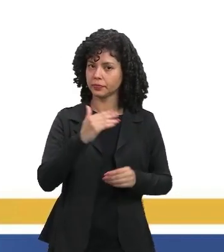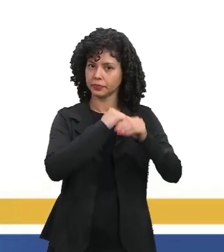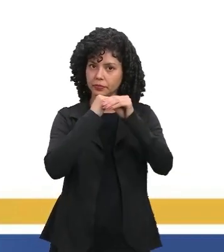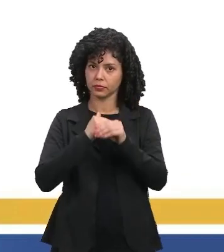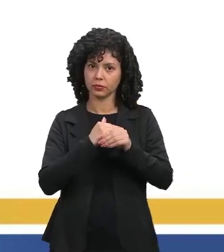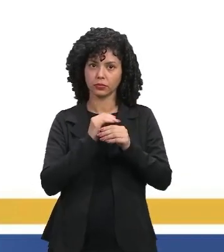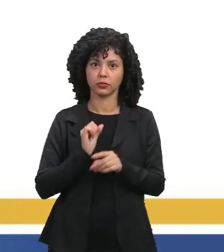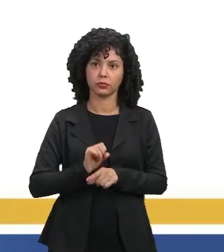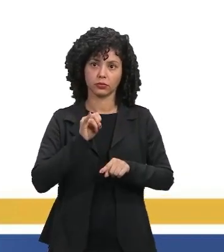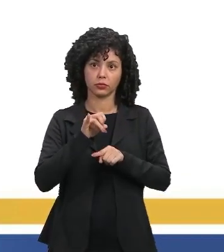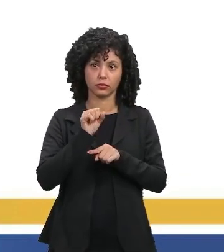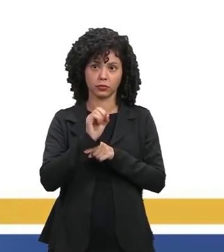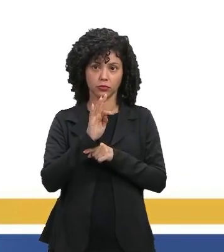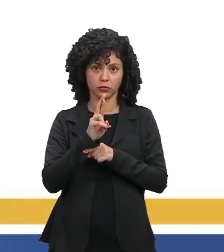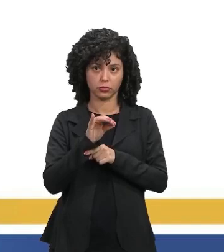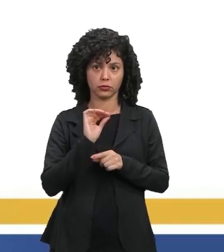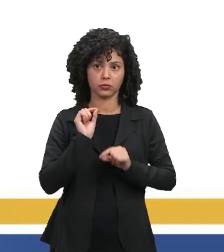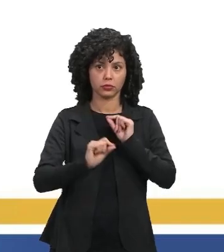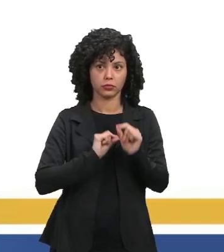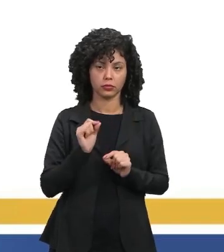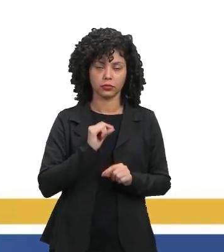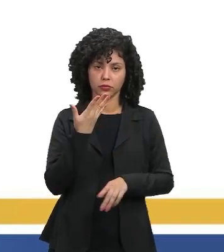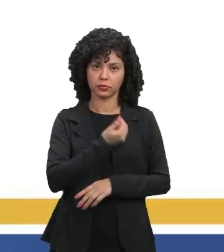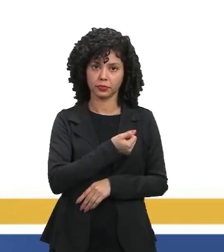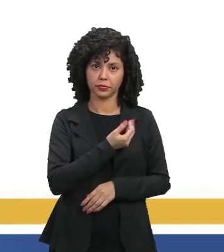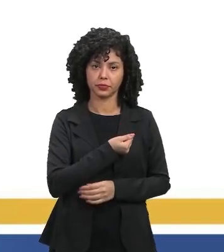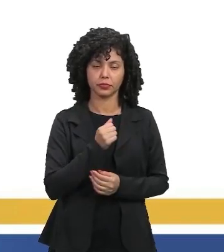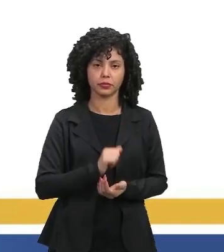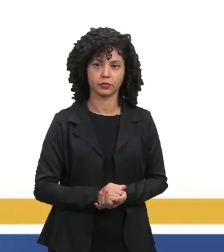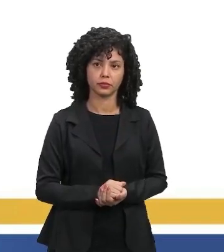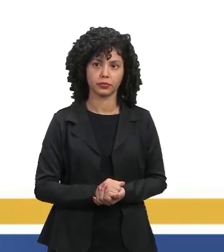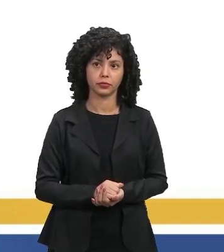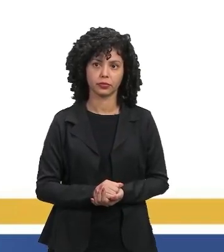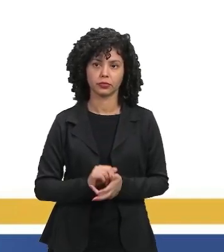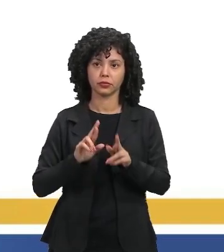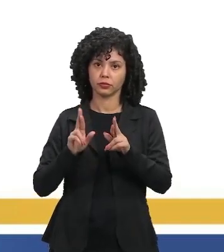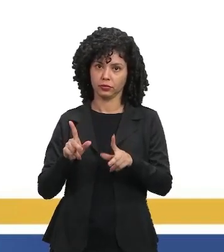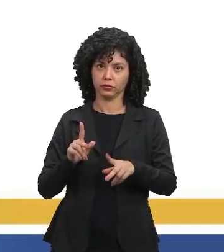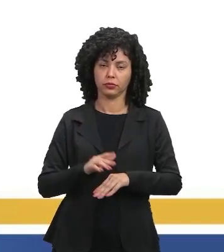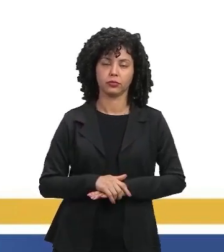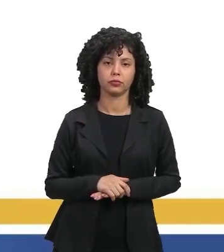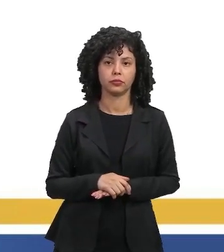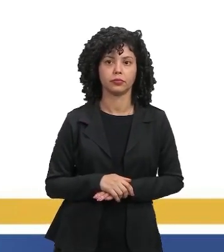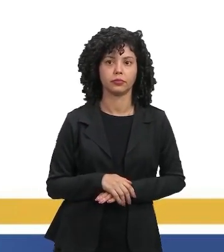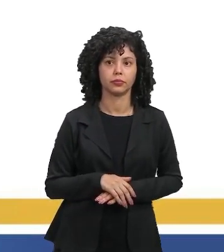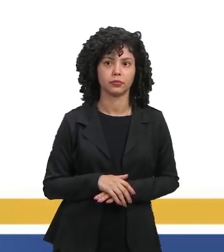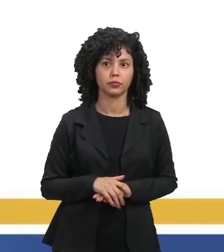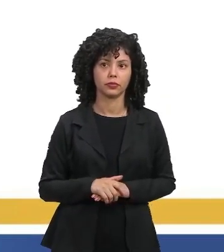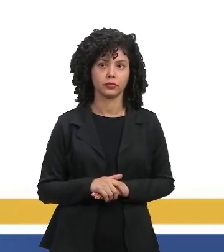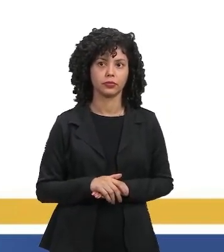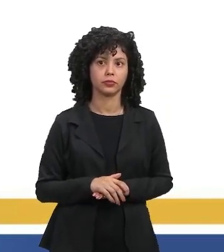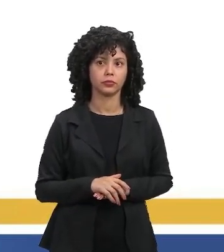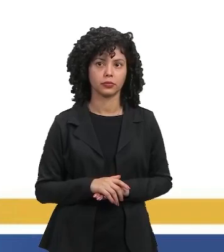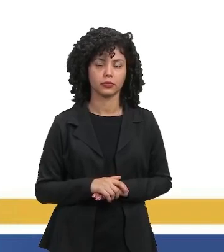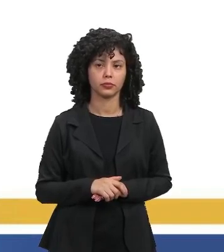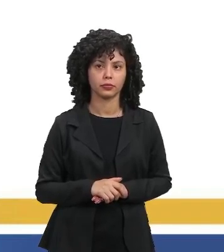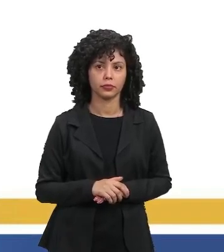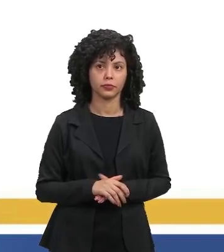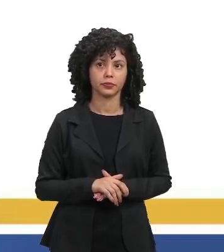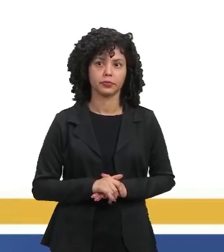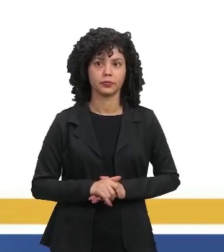são isóbaros. E o restante dos números? Aí dá diferente, certinho? Terceira